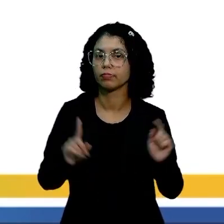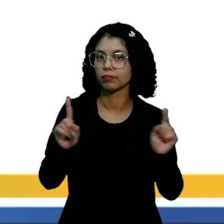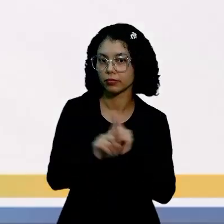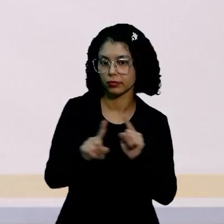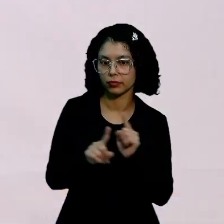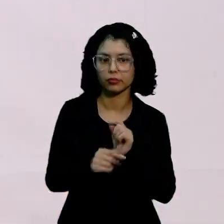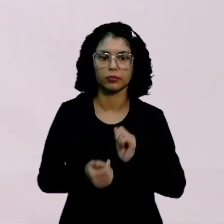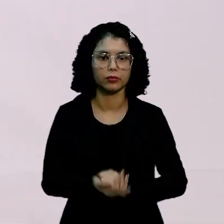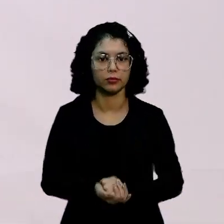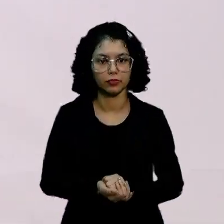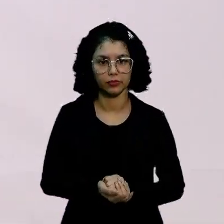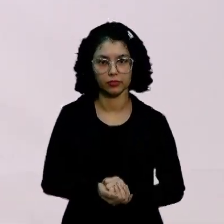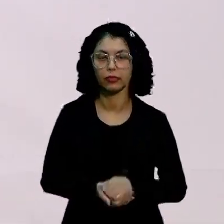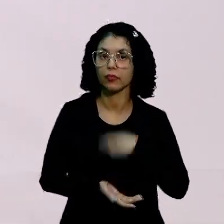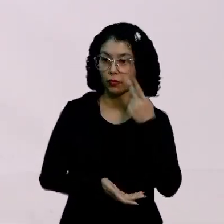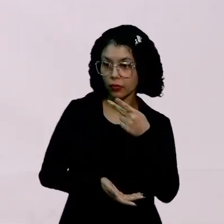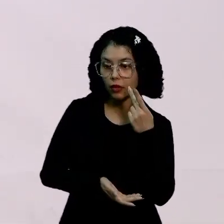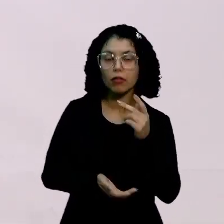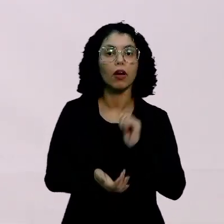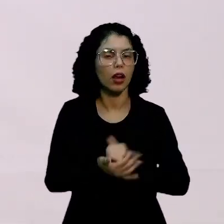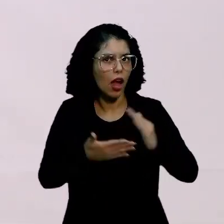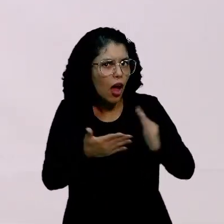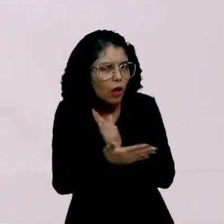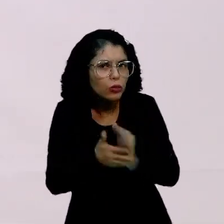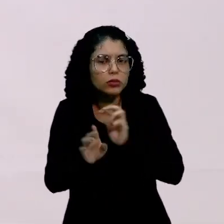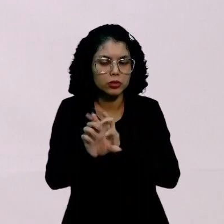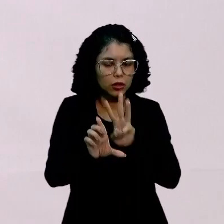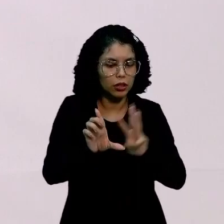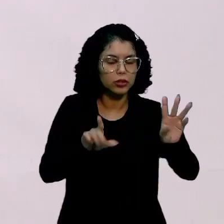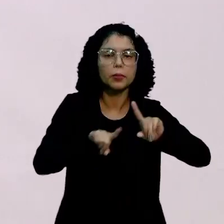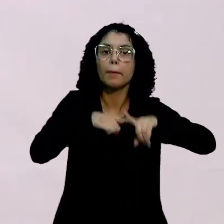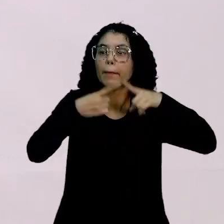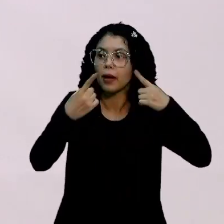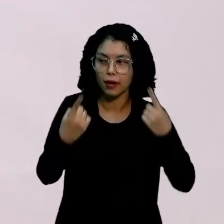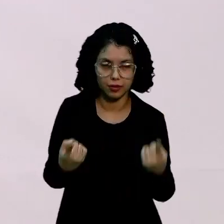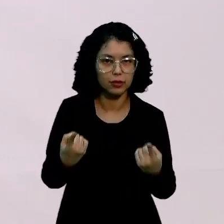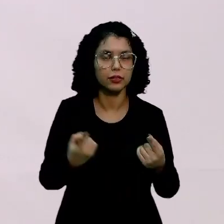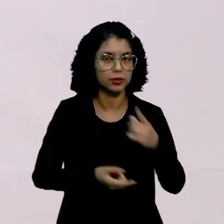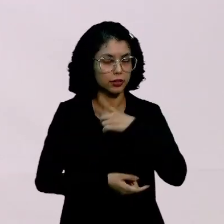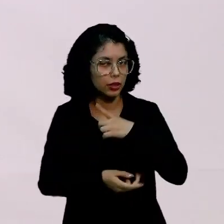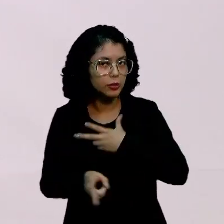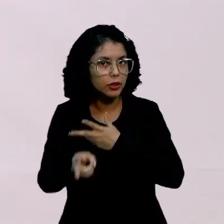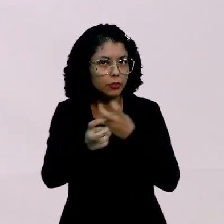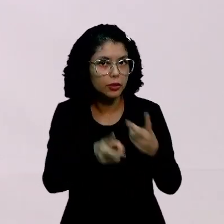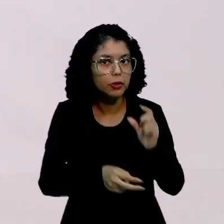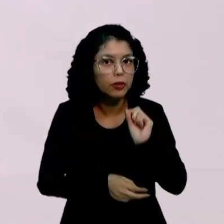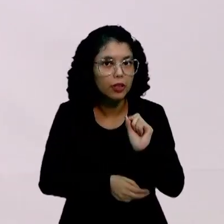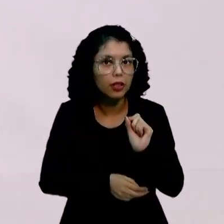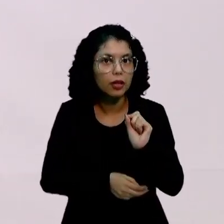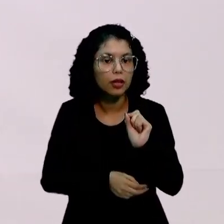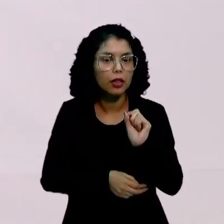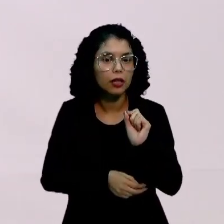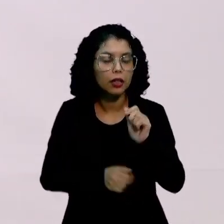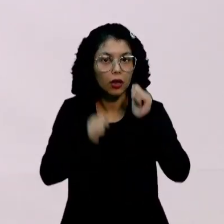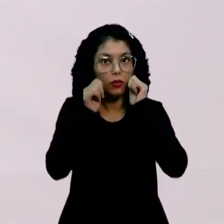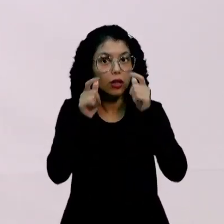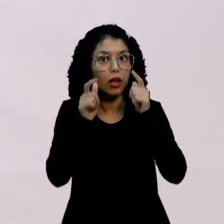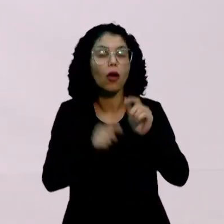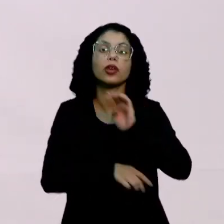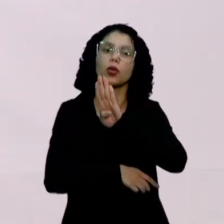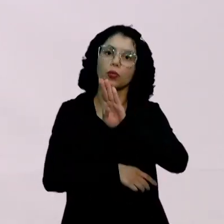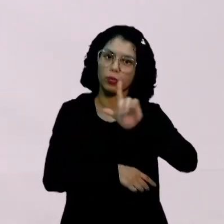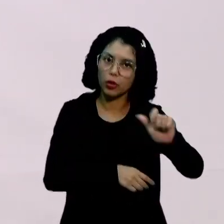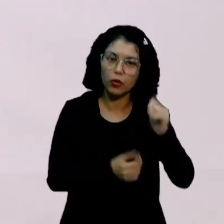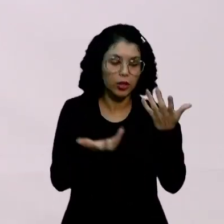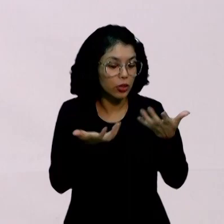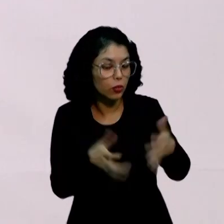Não. Ele fala sobre alguns sites, porém, nós temos que observar ali, nos atentar ao que o Bill Gates não